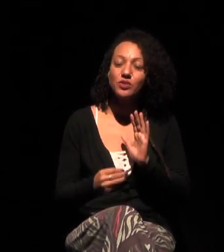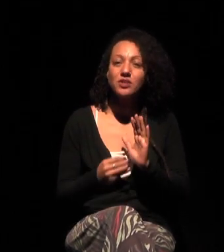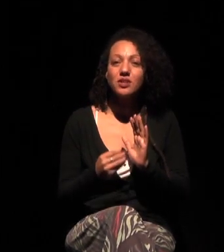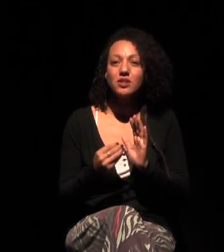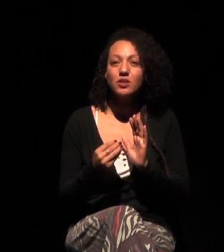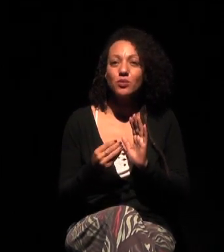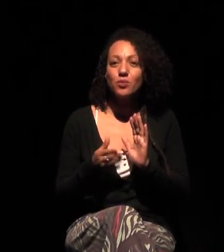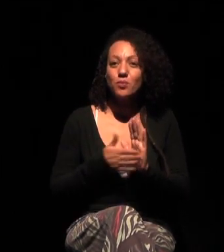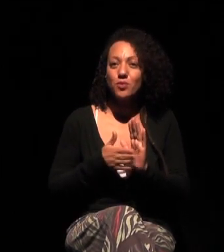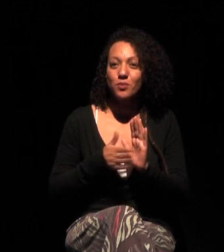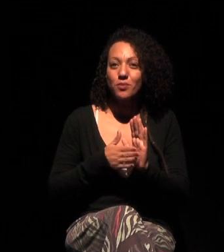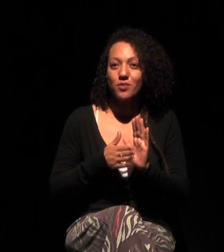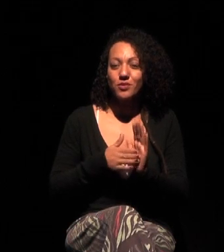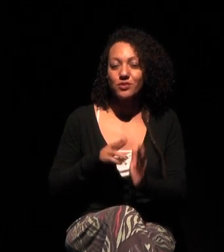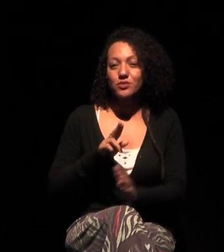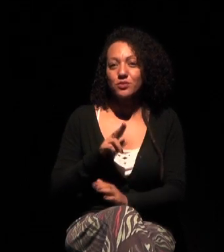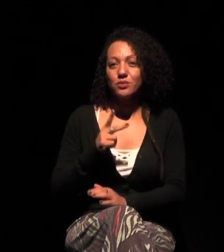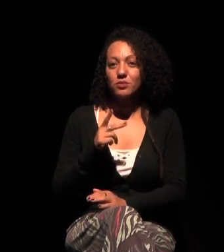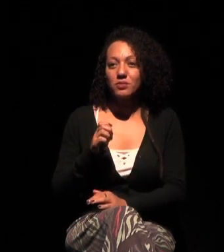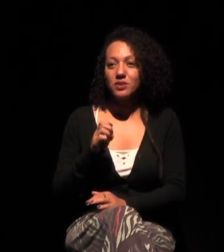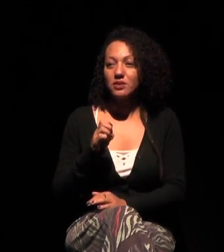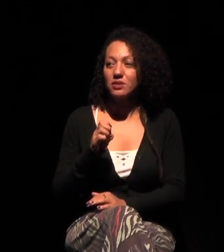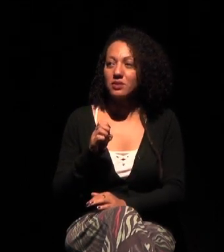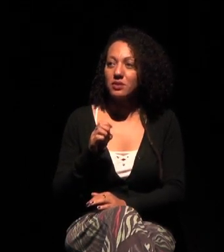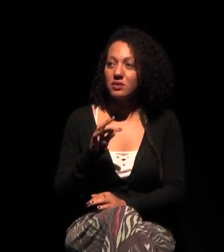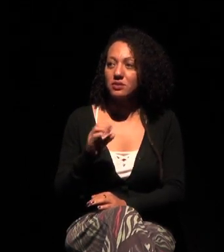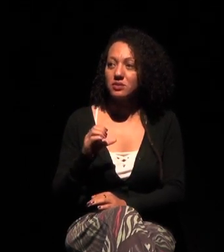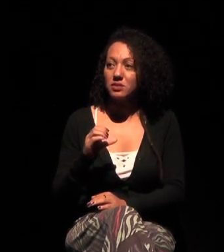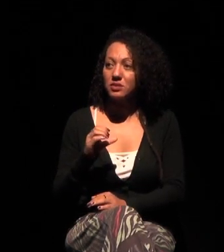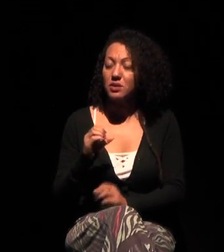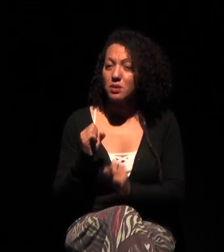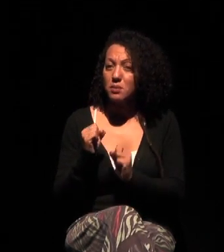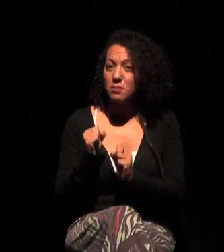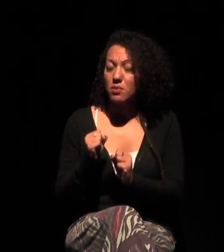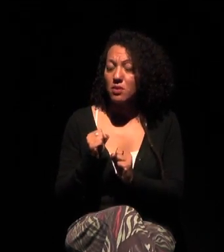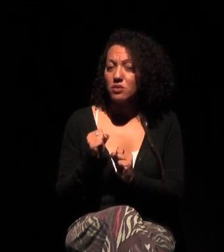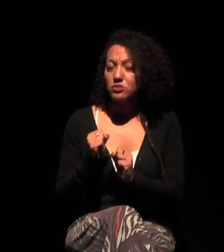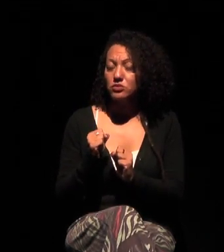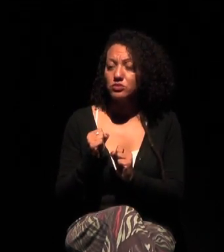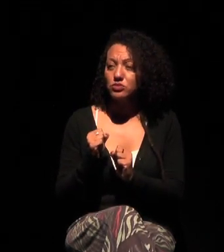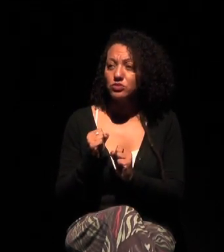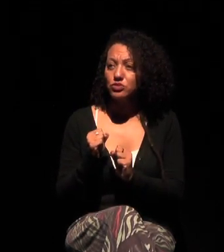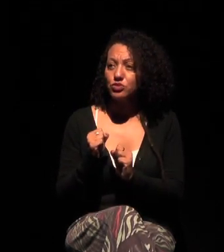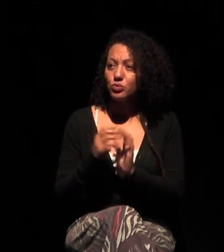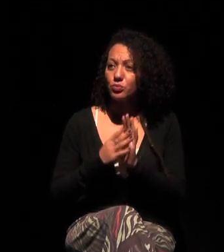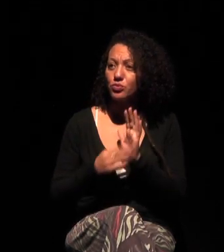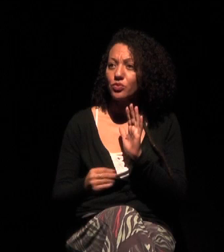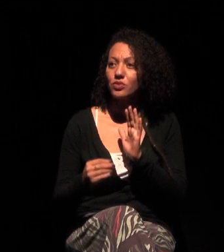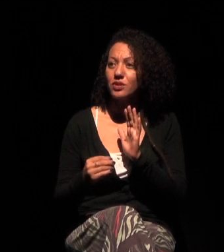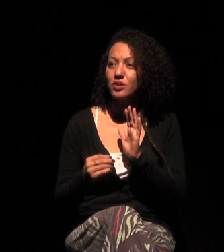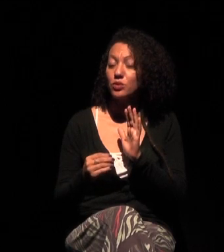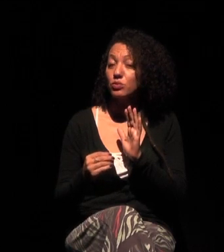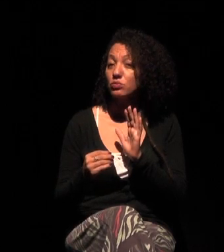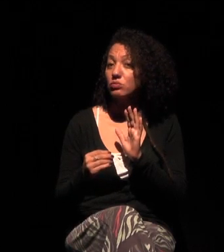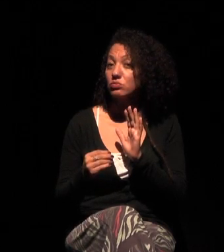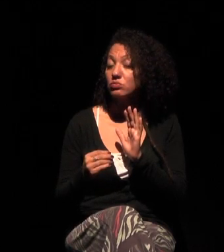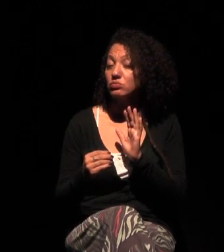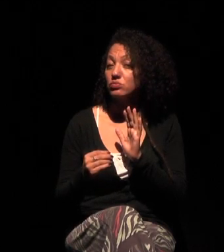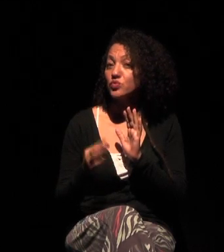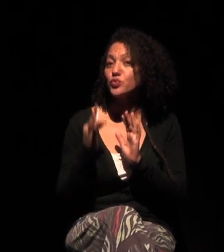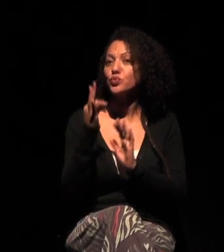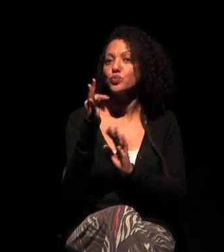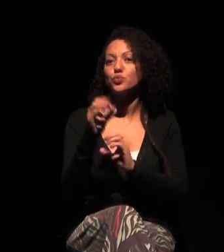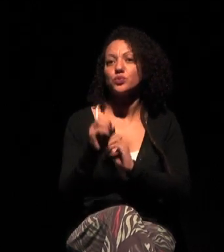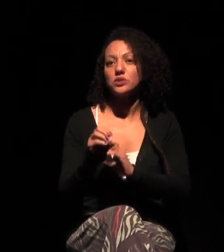aquele proposto pelo pitec surge pra mim e delineia pra mim um modelo de ensino do futuro e